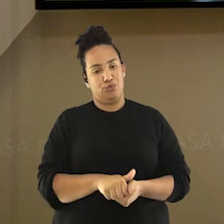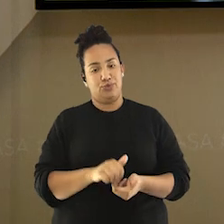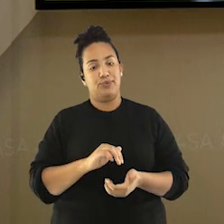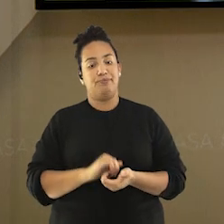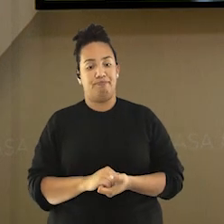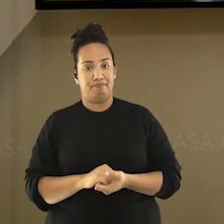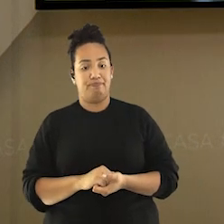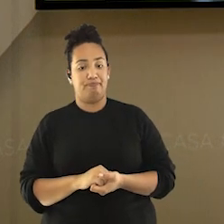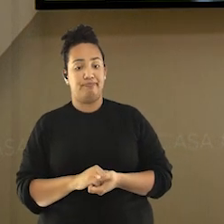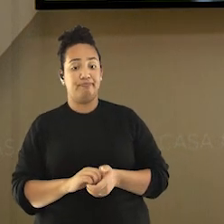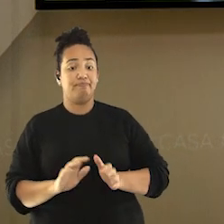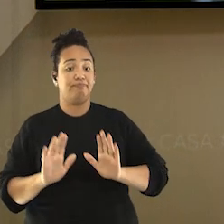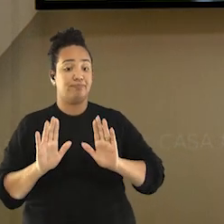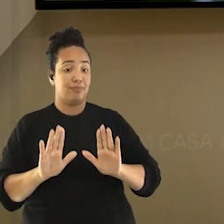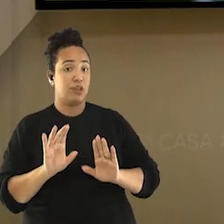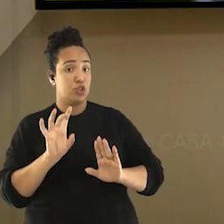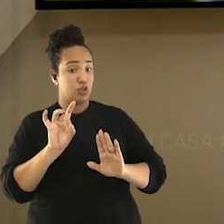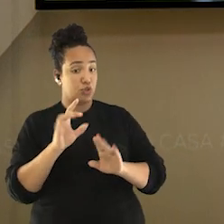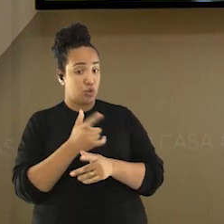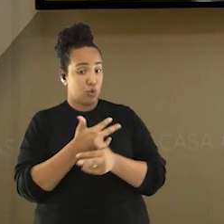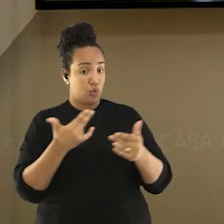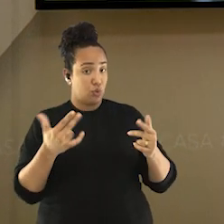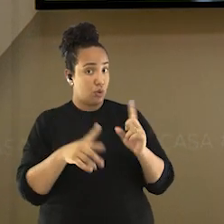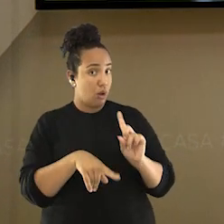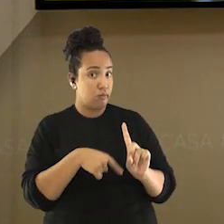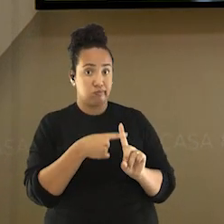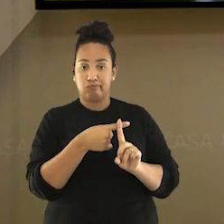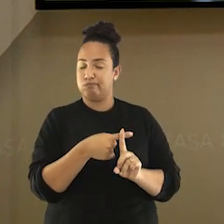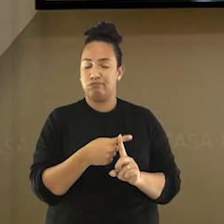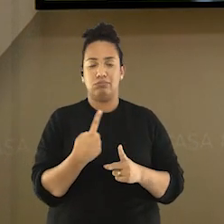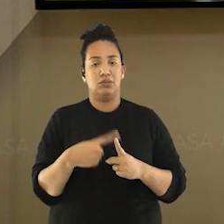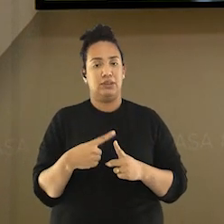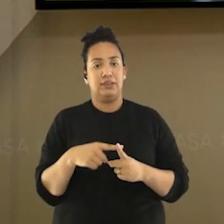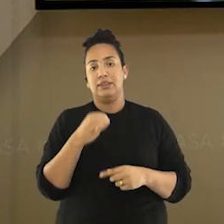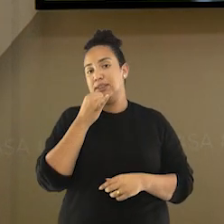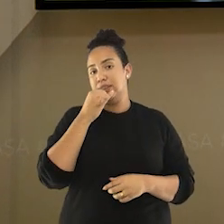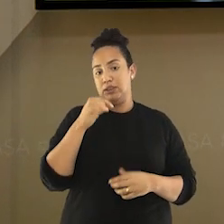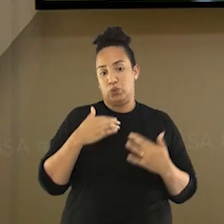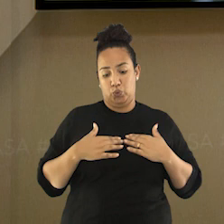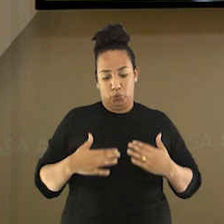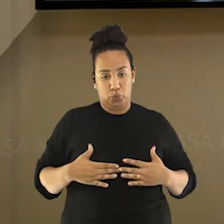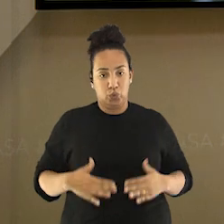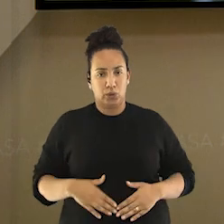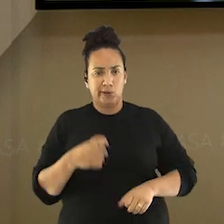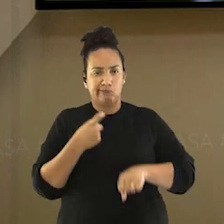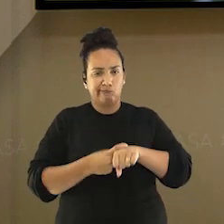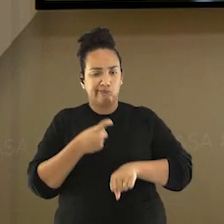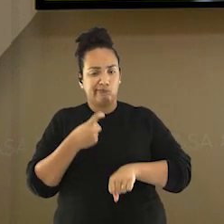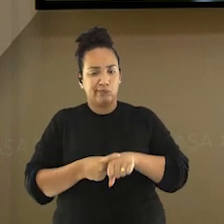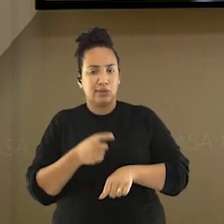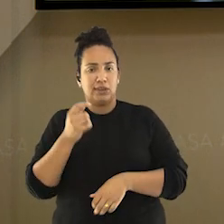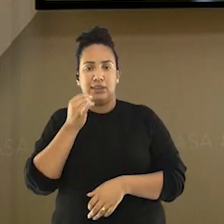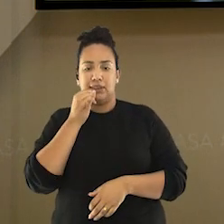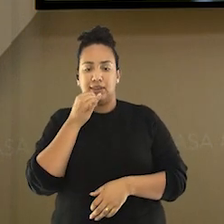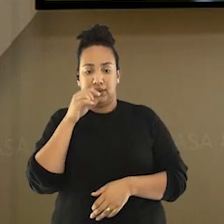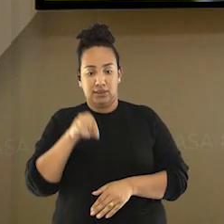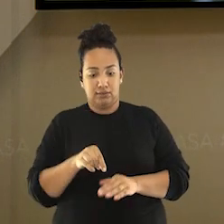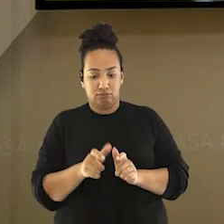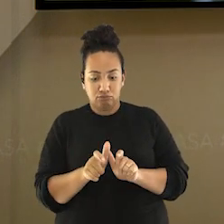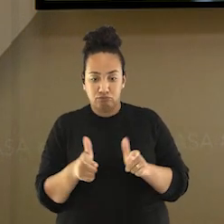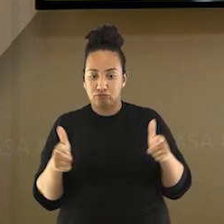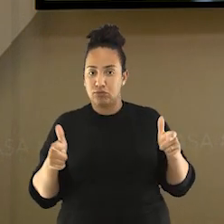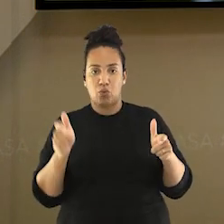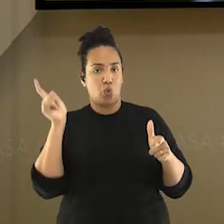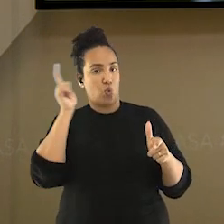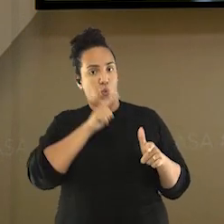esse equipamento não traz só vantagens. Isso porque o exoesqueleto é rígido e não acompanha o crescimento desse ser vivo.